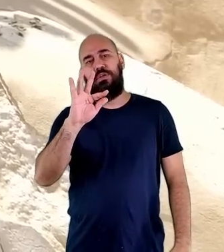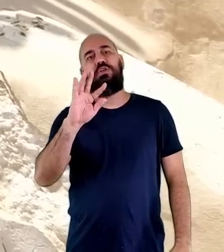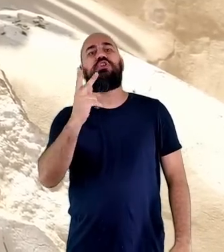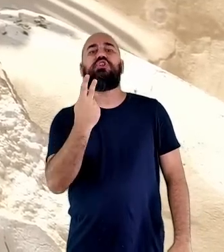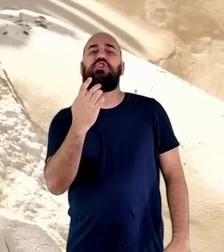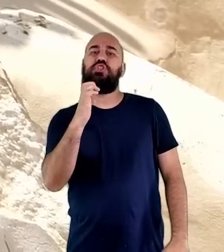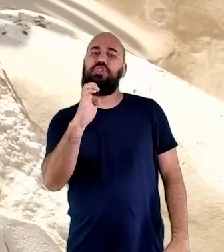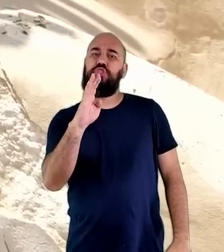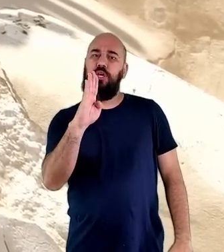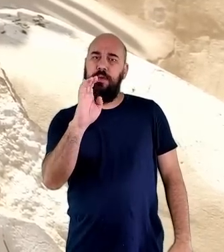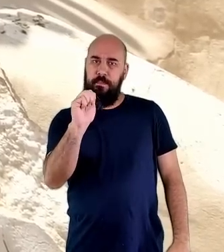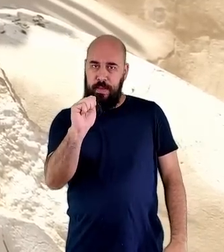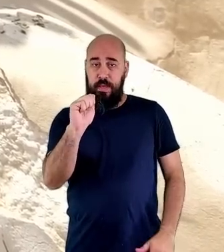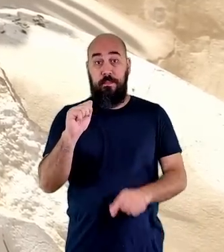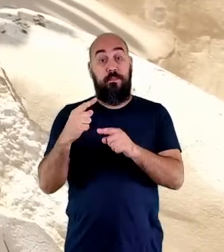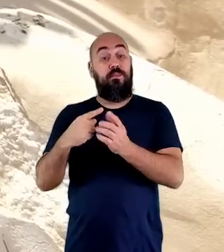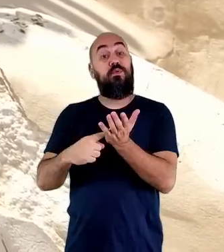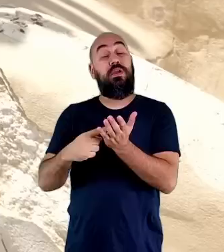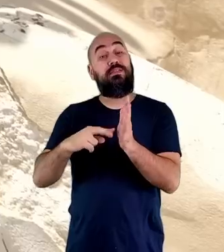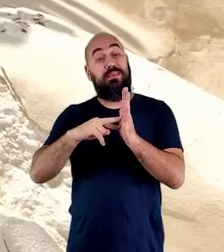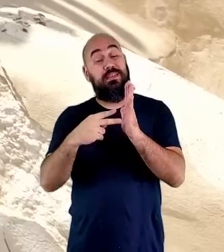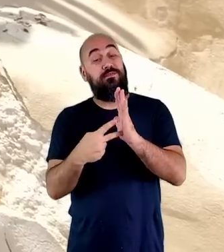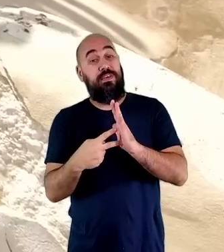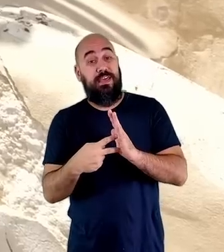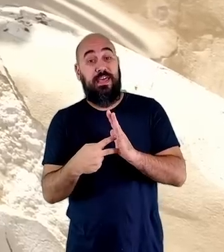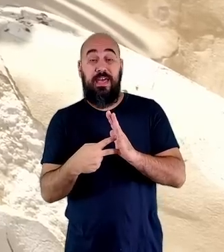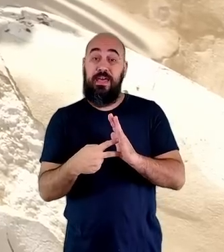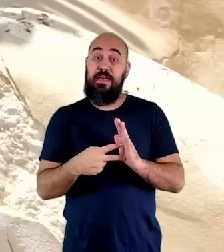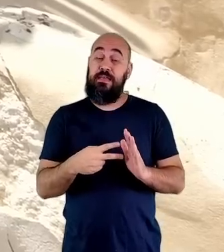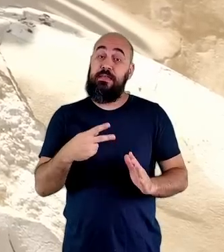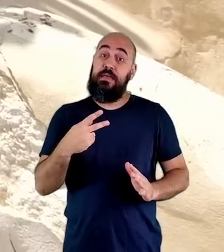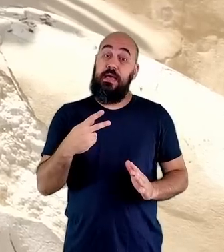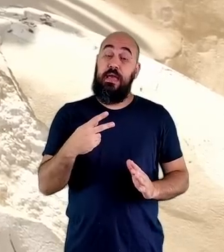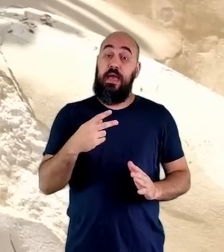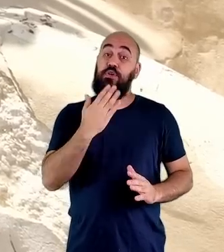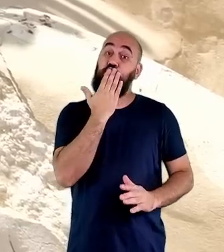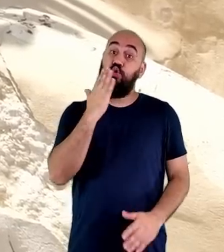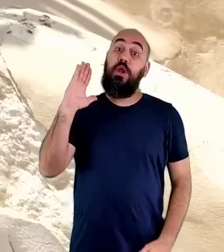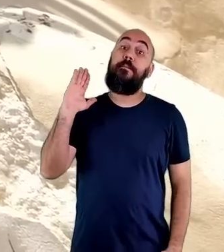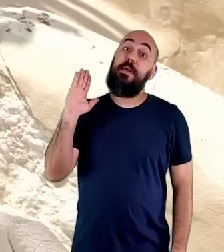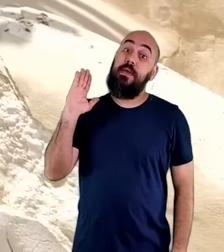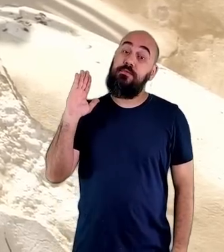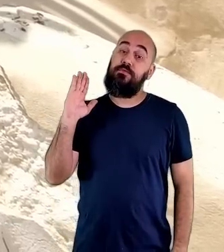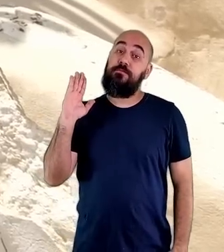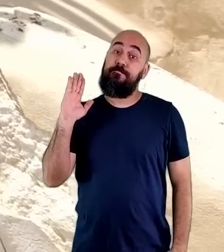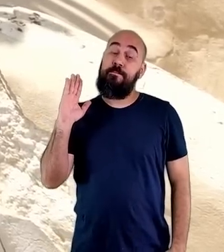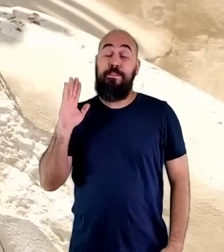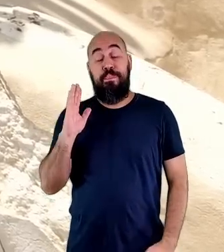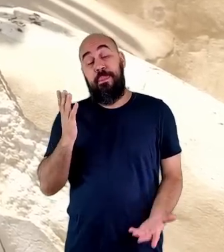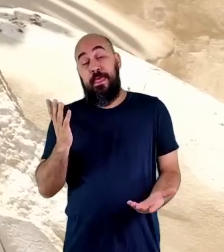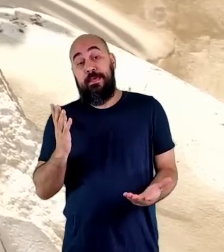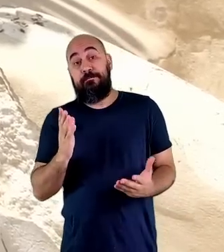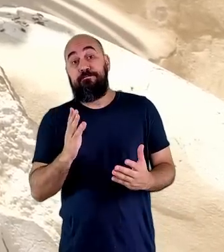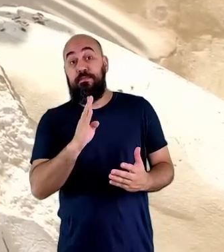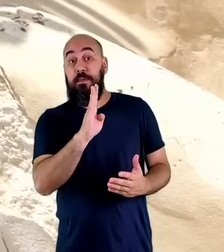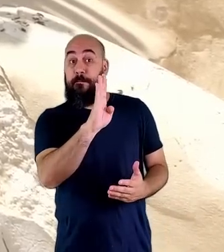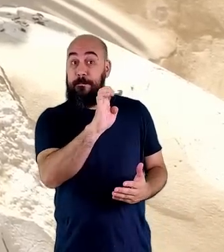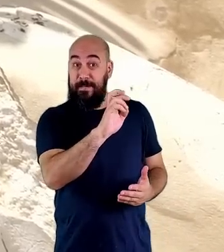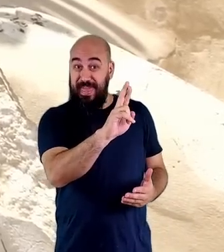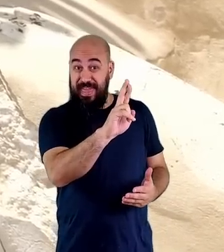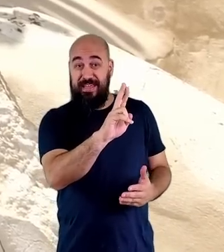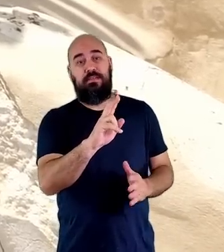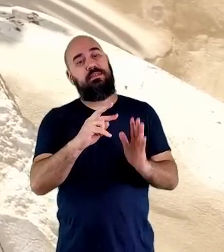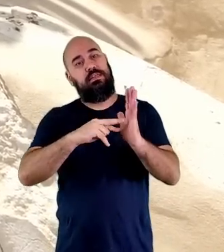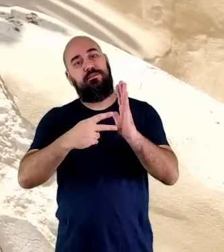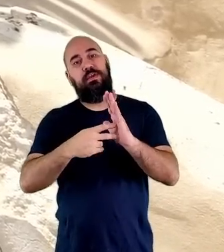poço do juramento. Aliás, é interessante que a palavra Ber, em hebraico, significa poço. E